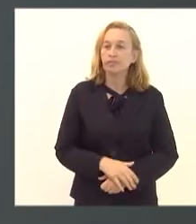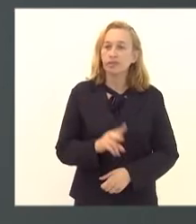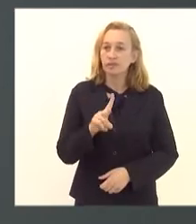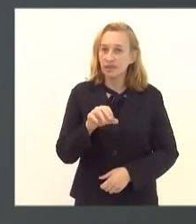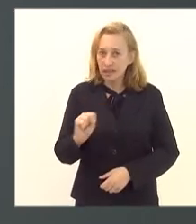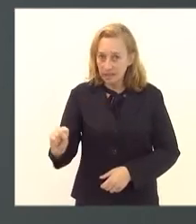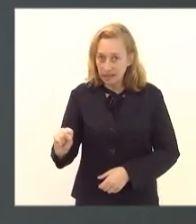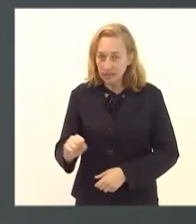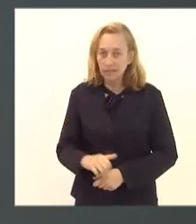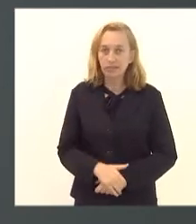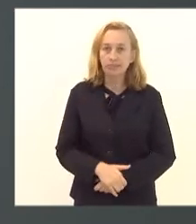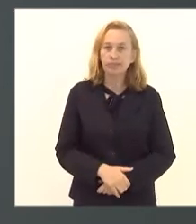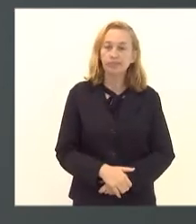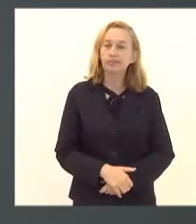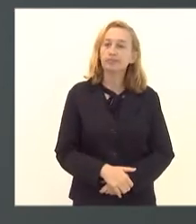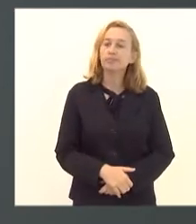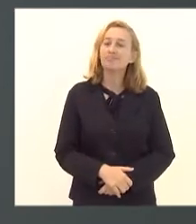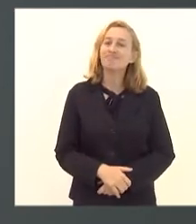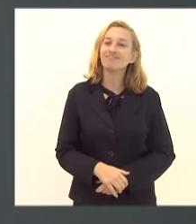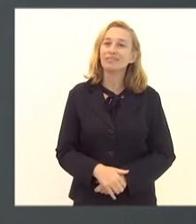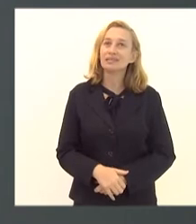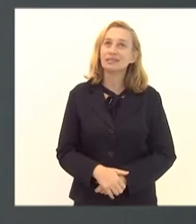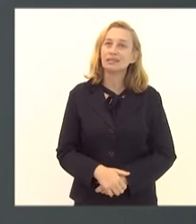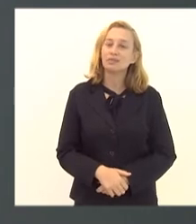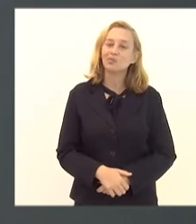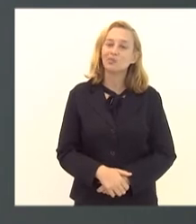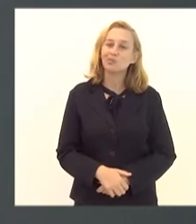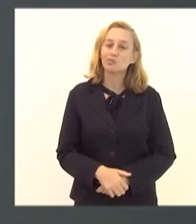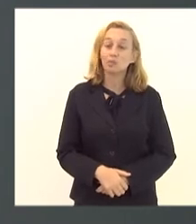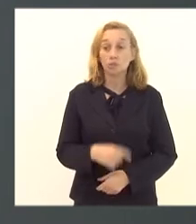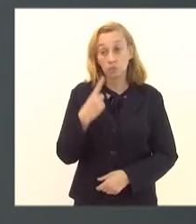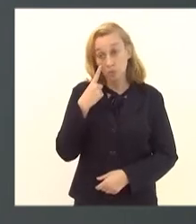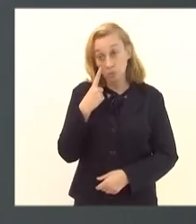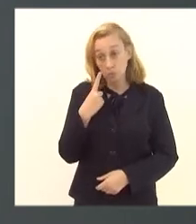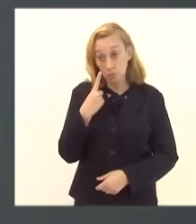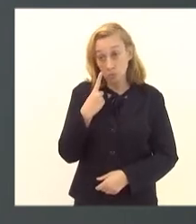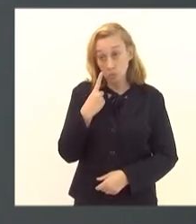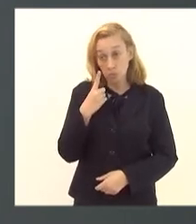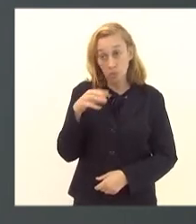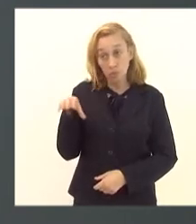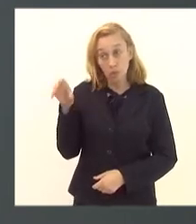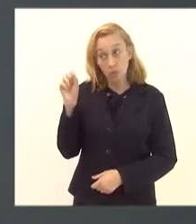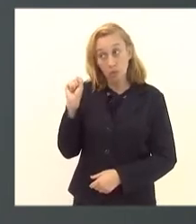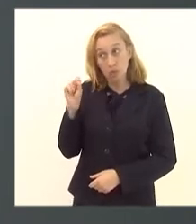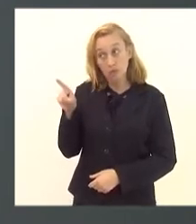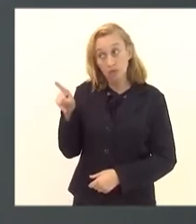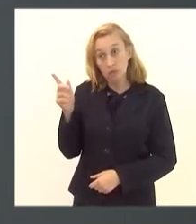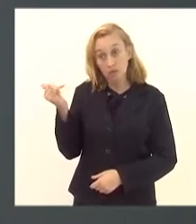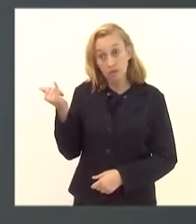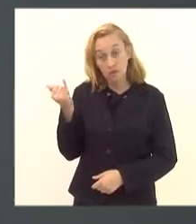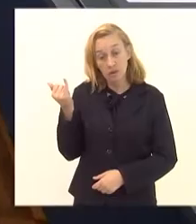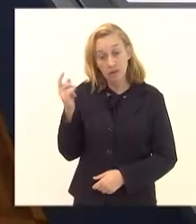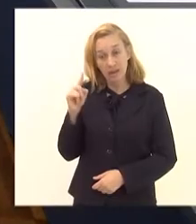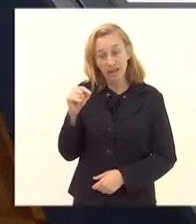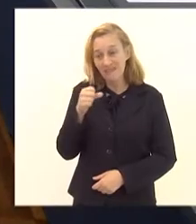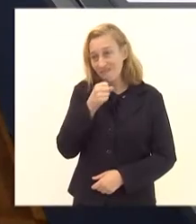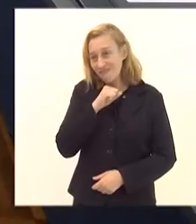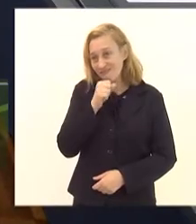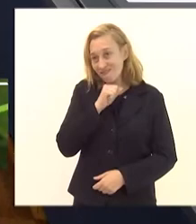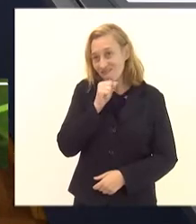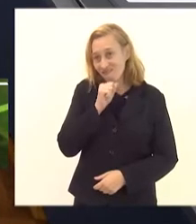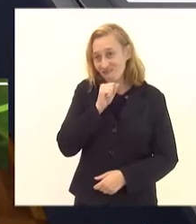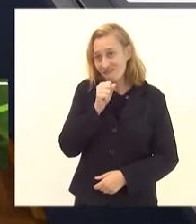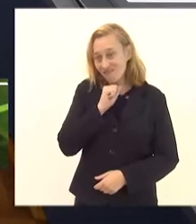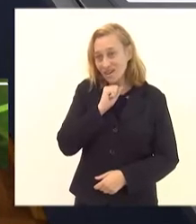Sim, isso. Sabe o que é? Eu estou ouvindo você falar, por exemplo, é muito antigo, muito